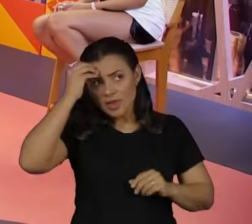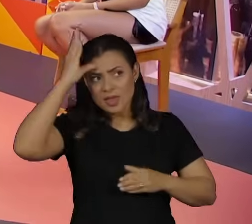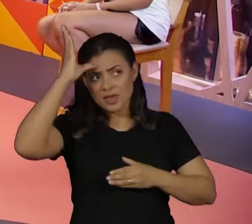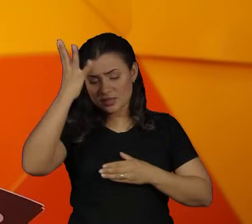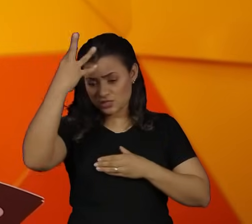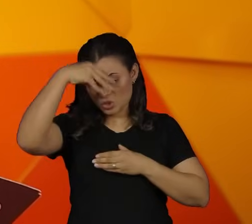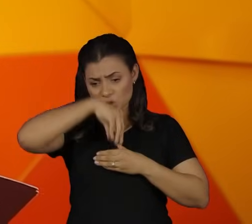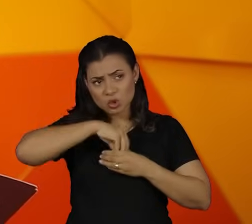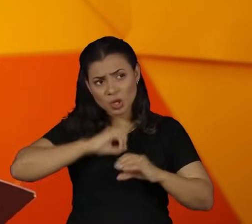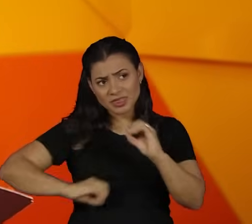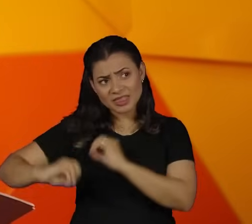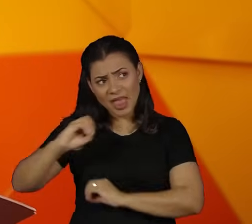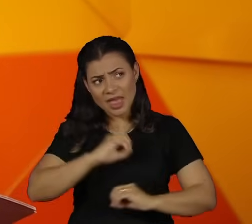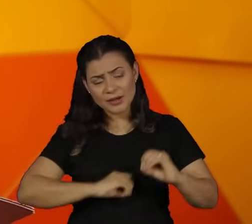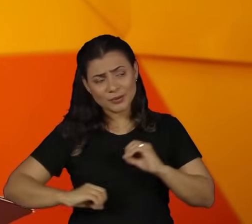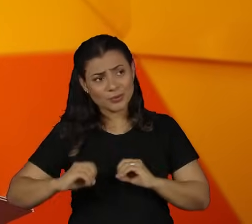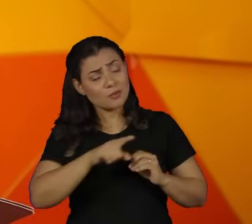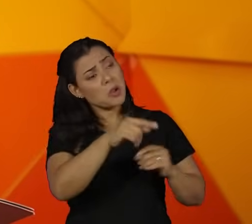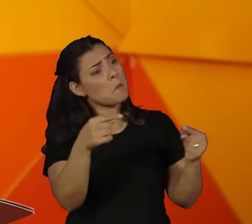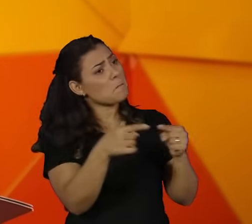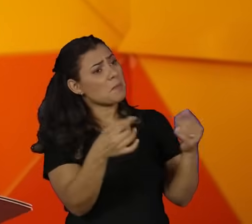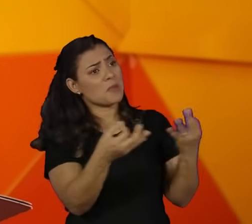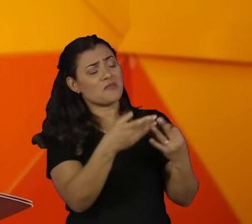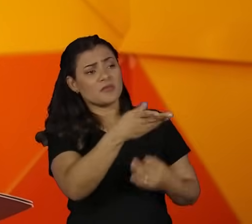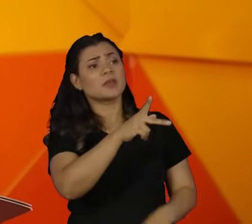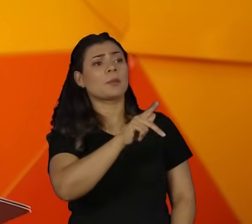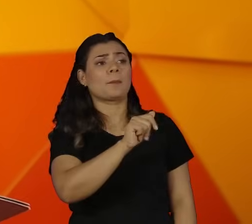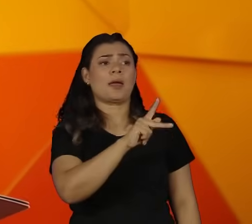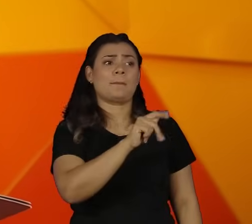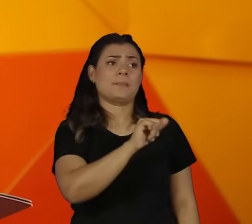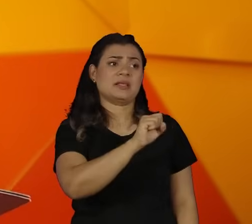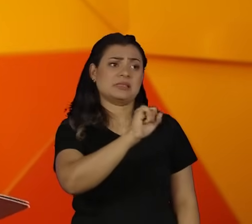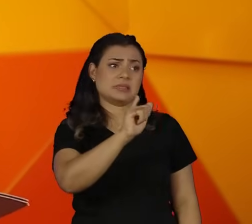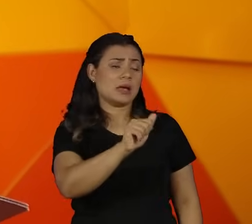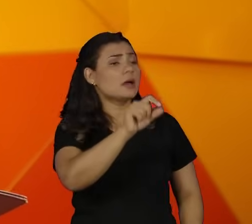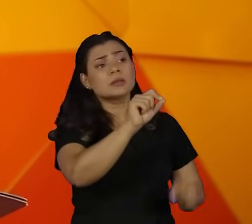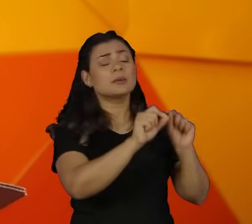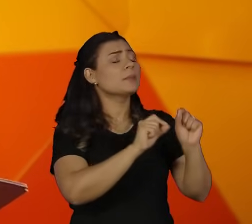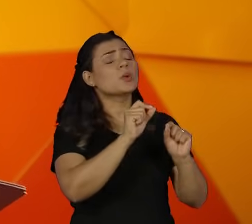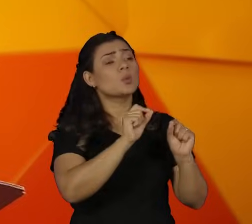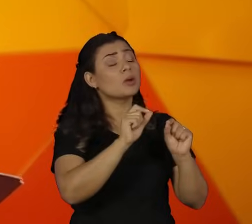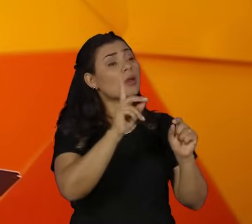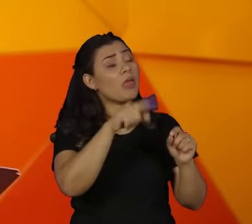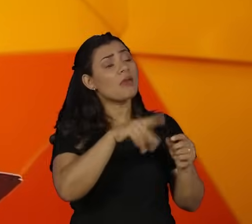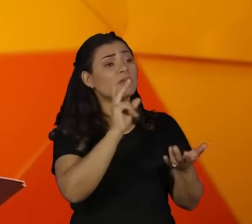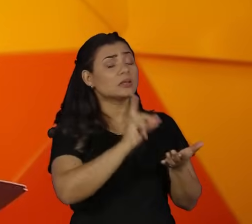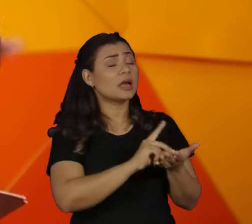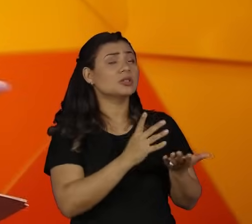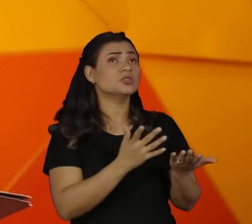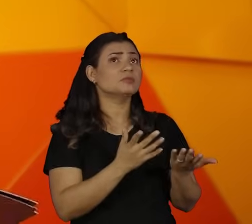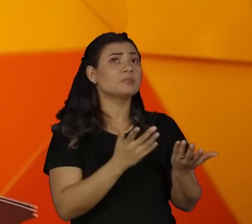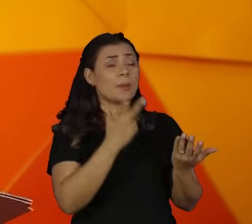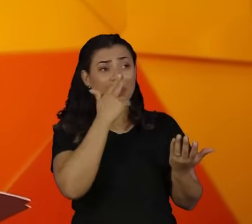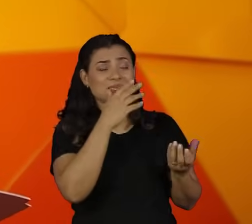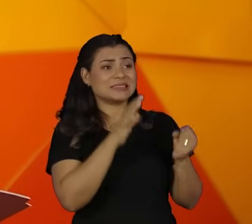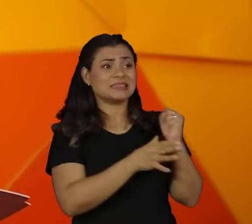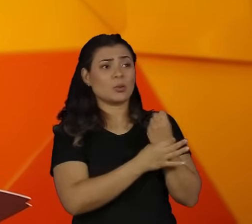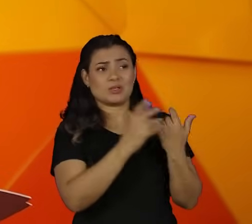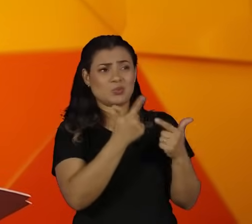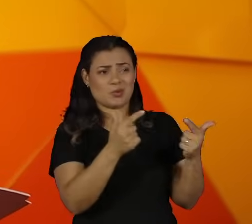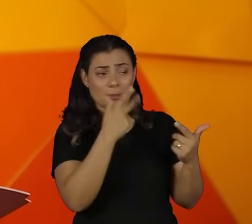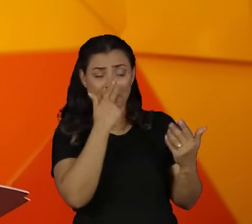fala da papisa, porque também esse lugar da religião também é um lugar que é muitas vezes enxergado com insegurança,